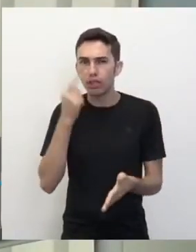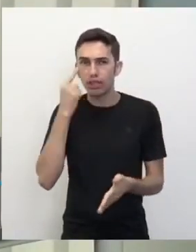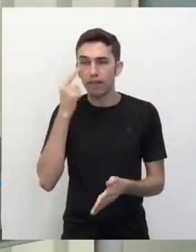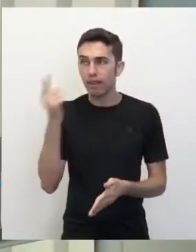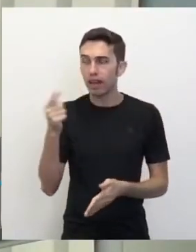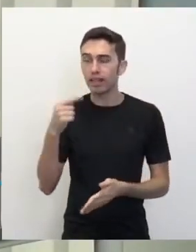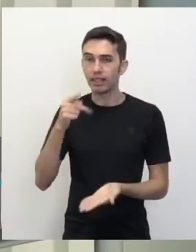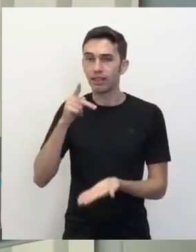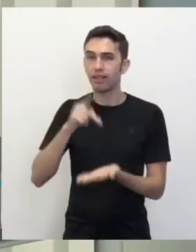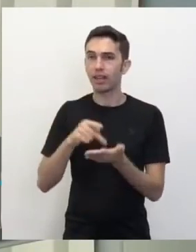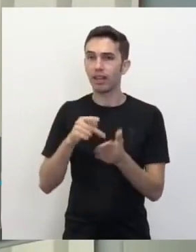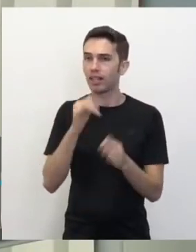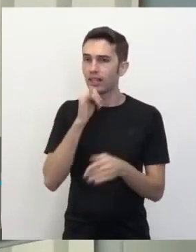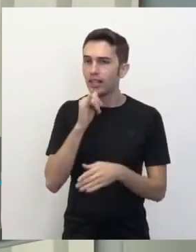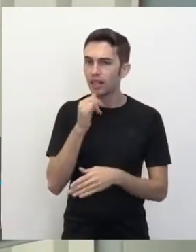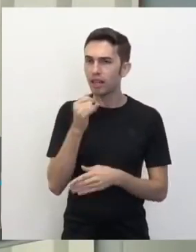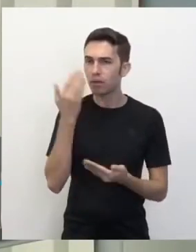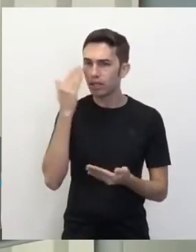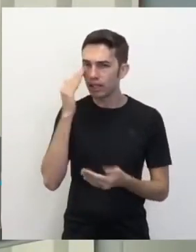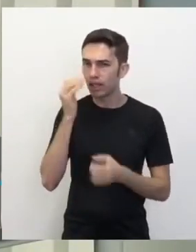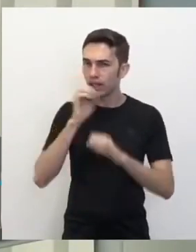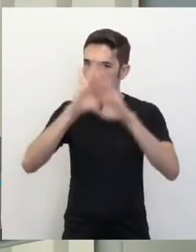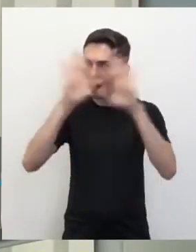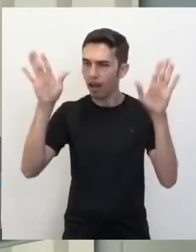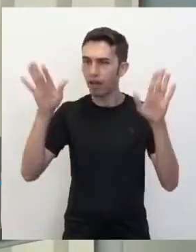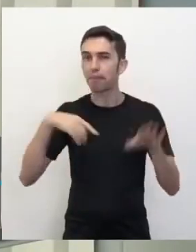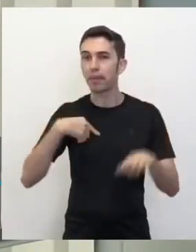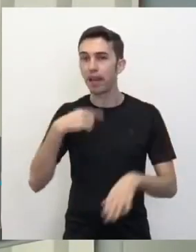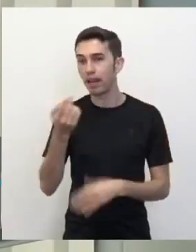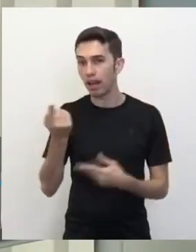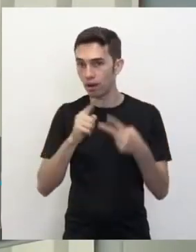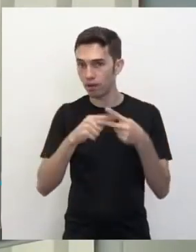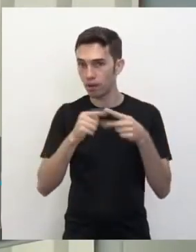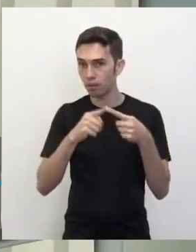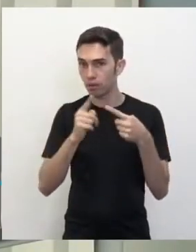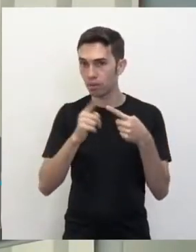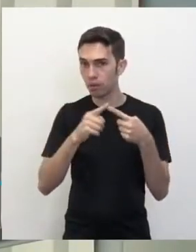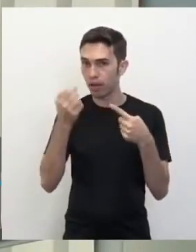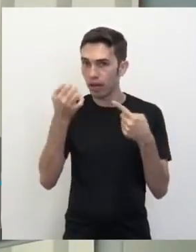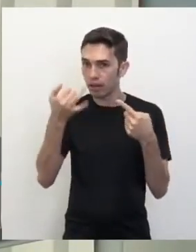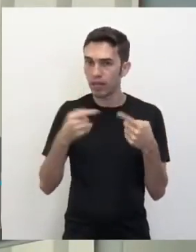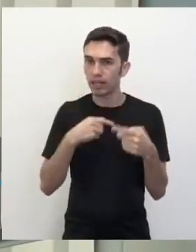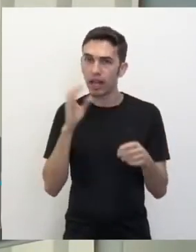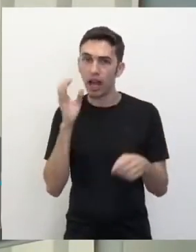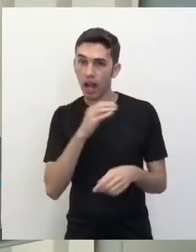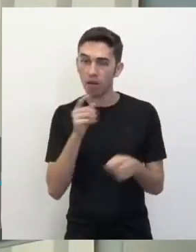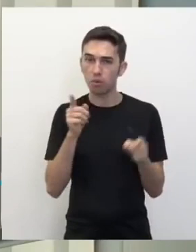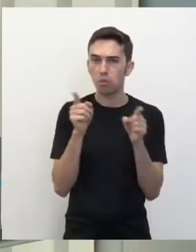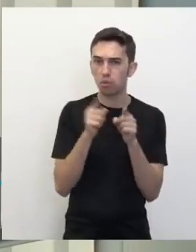o primeiro exemplo e vocês me digam se é curto ou longo.